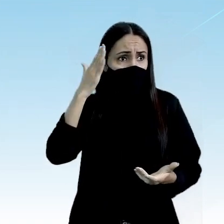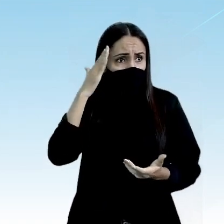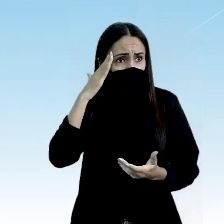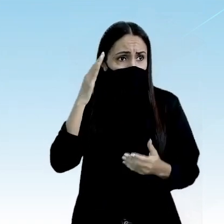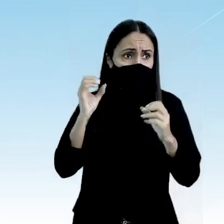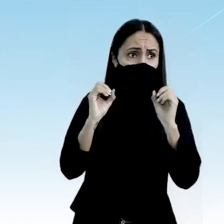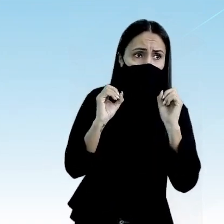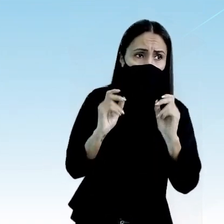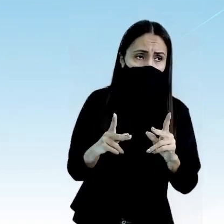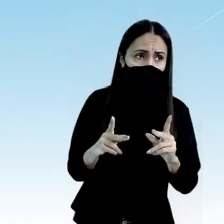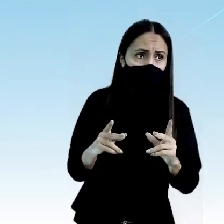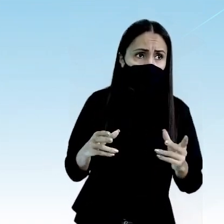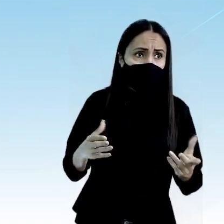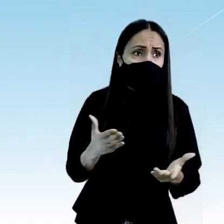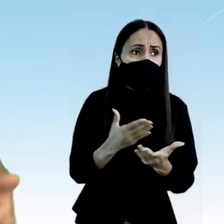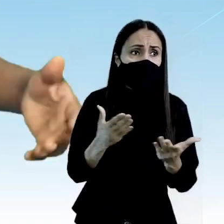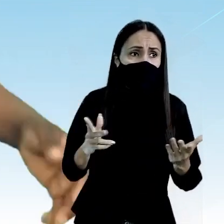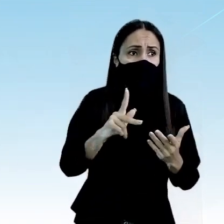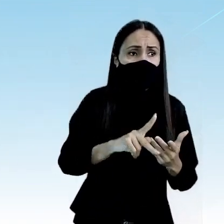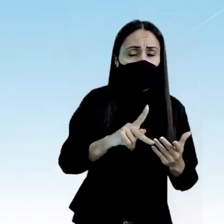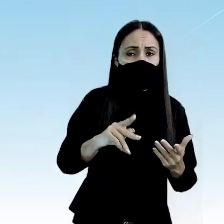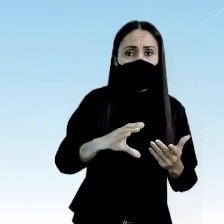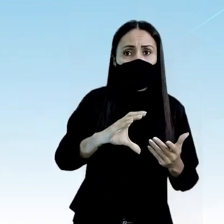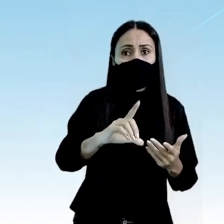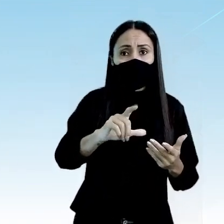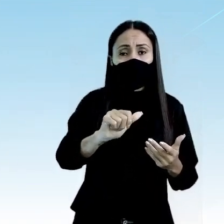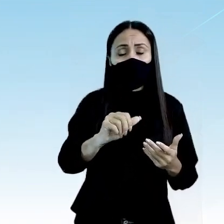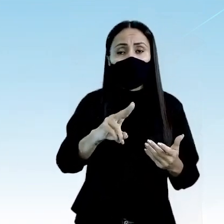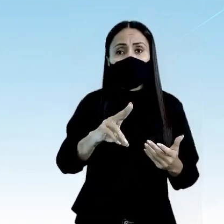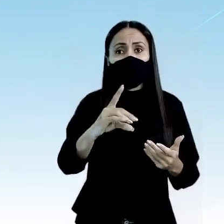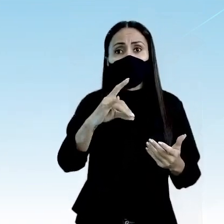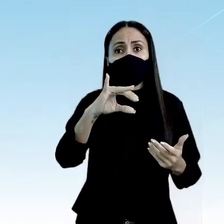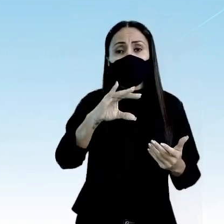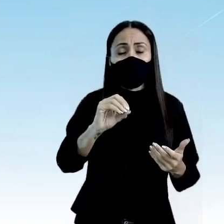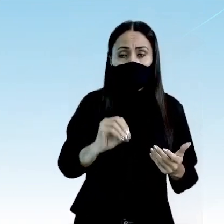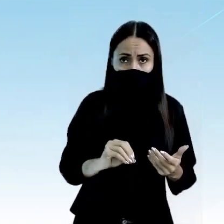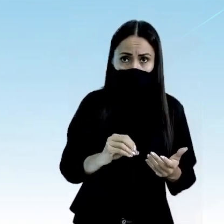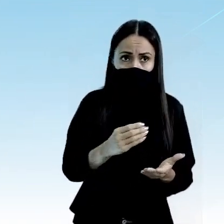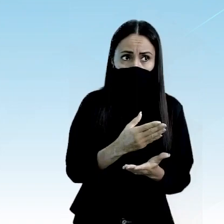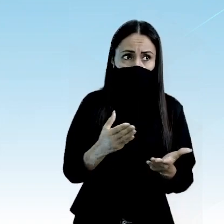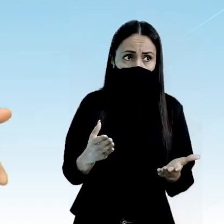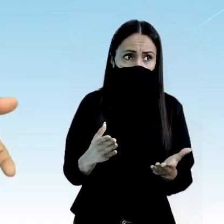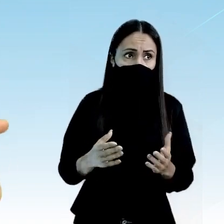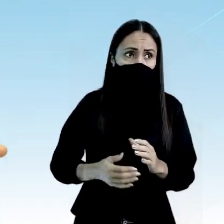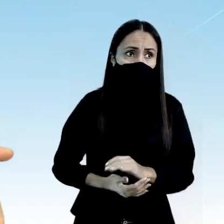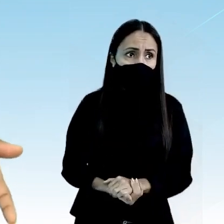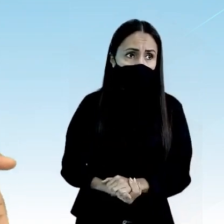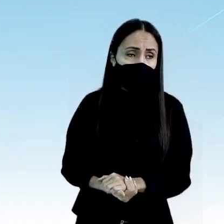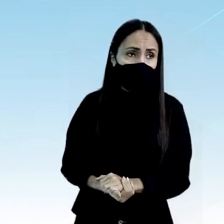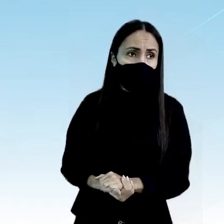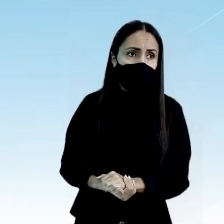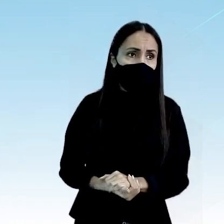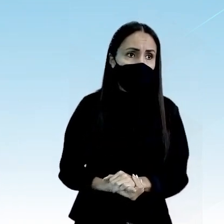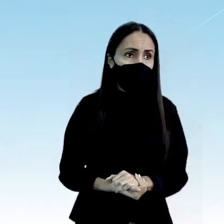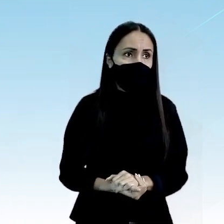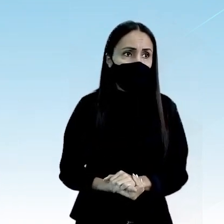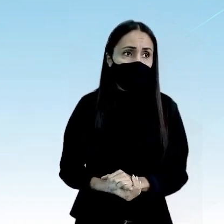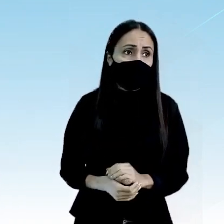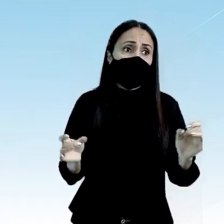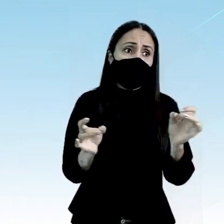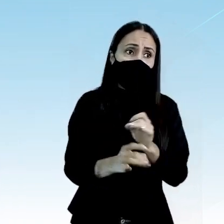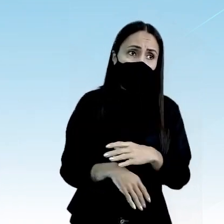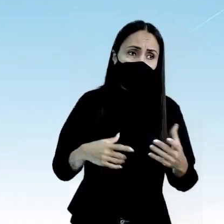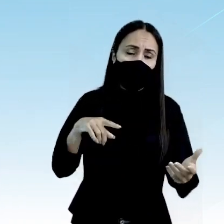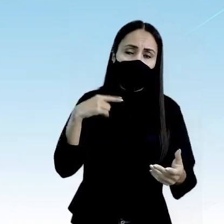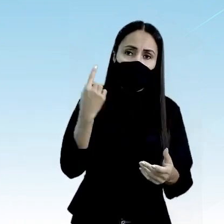Ok? Então, aqui é o professor Cláudio Nascimento, o professor, não é isso, queres ou não queres, né? Terminando a nossa aula